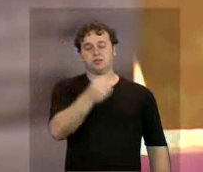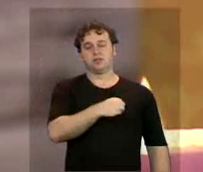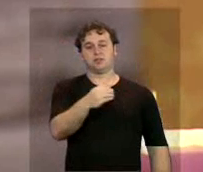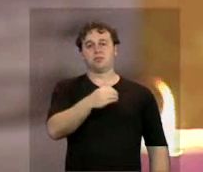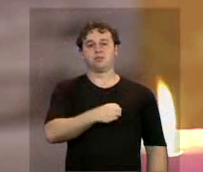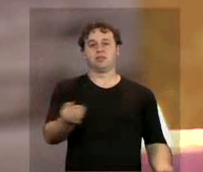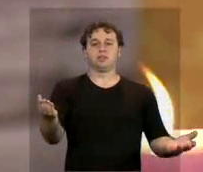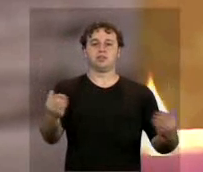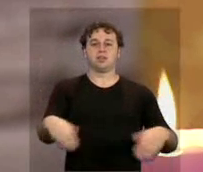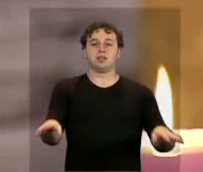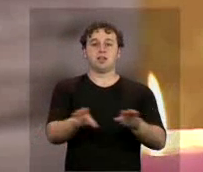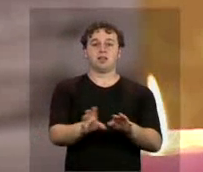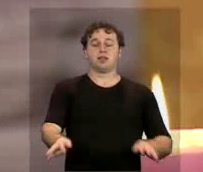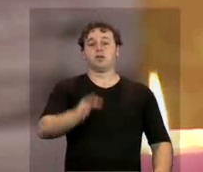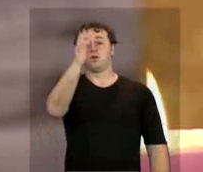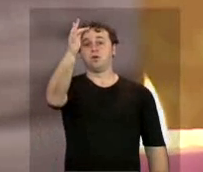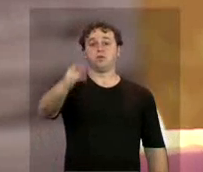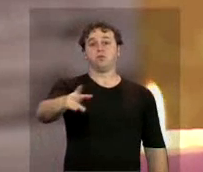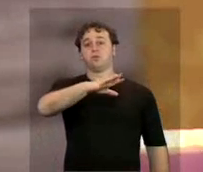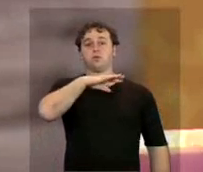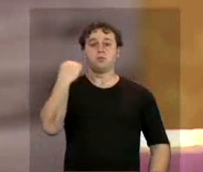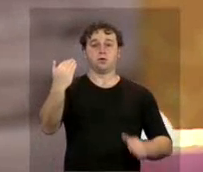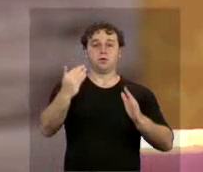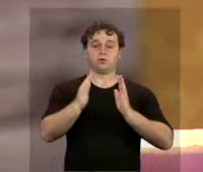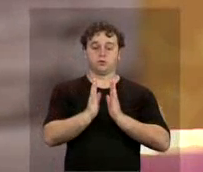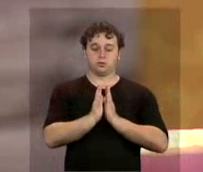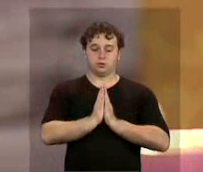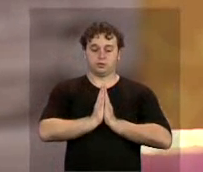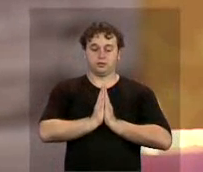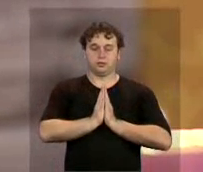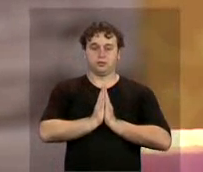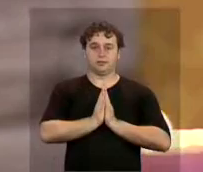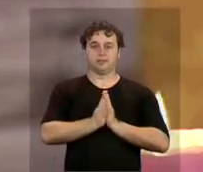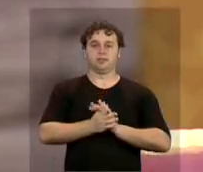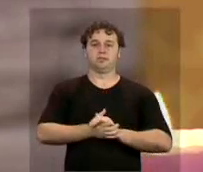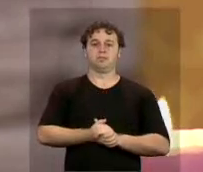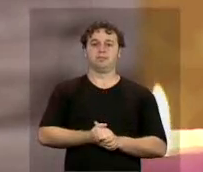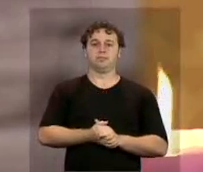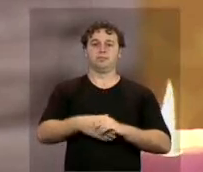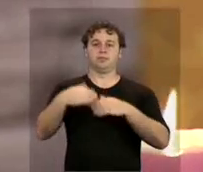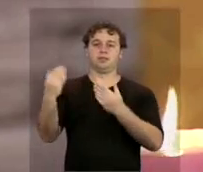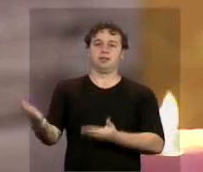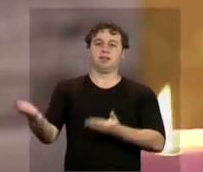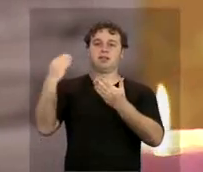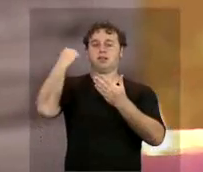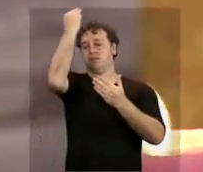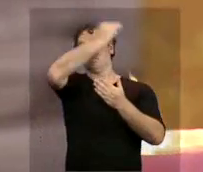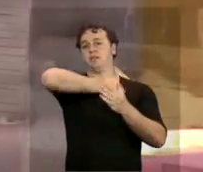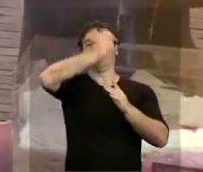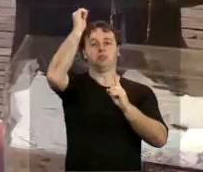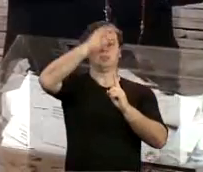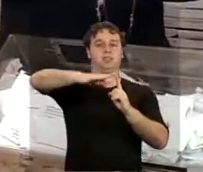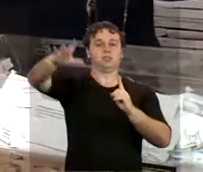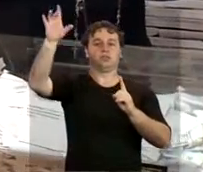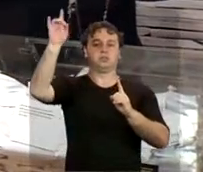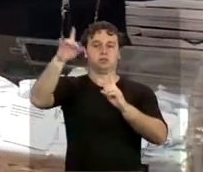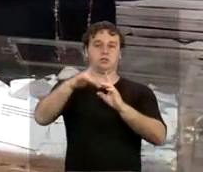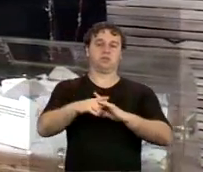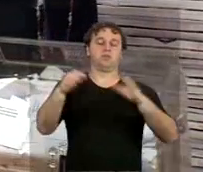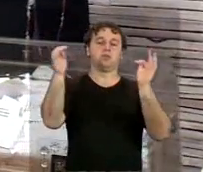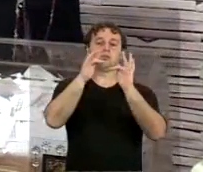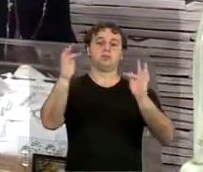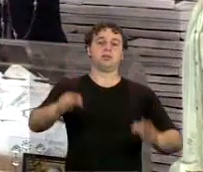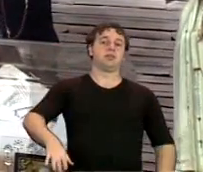rogai por nós, pecadores, agora e na hora de nossa morte. Amém. Ave Maria, cheia de graça, o